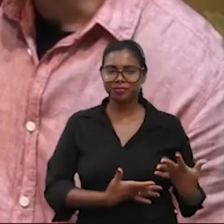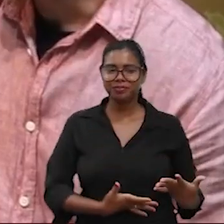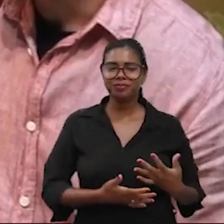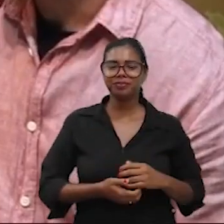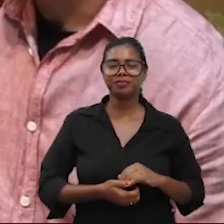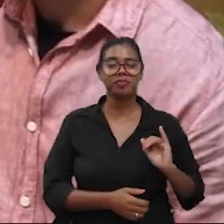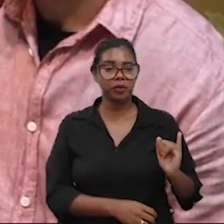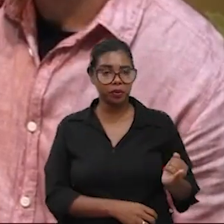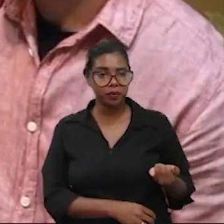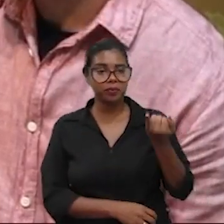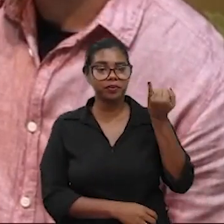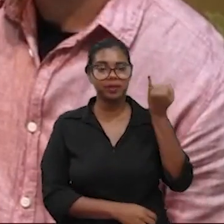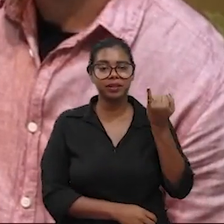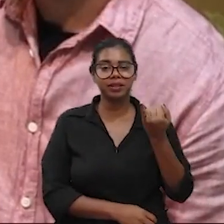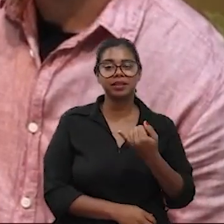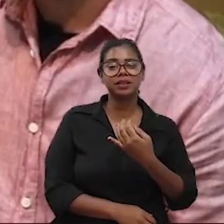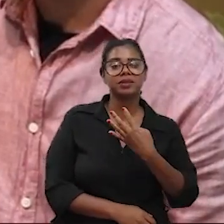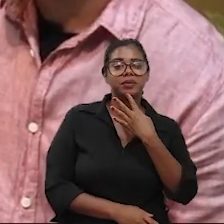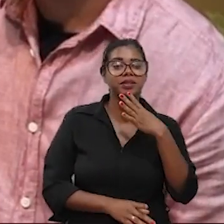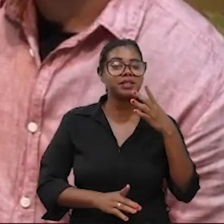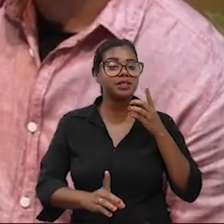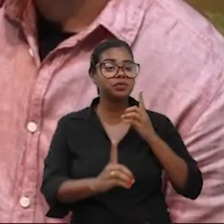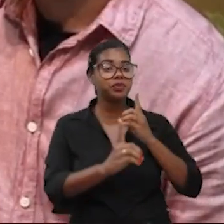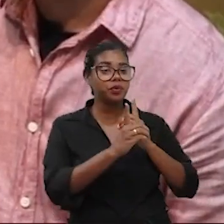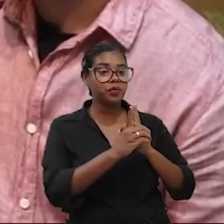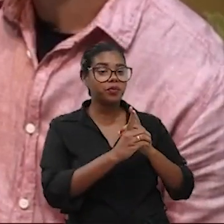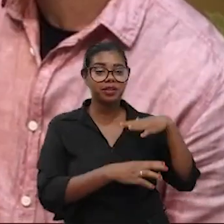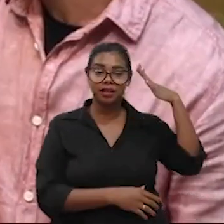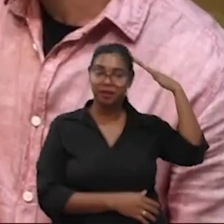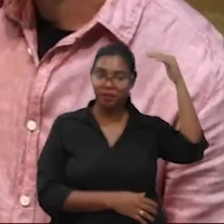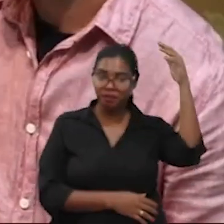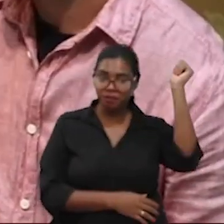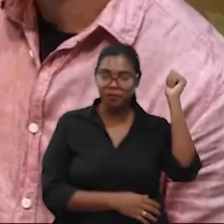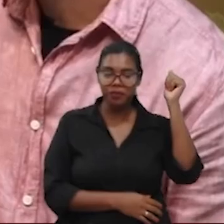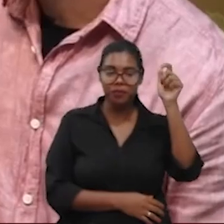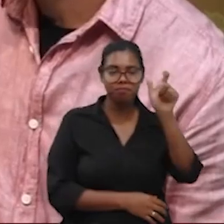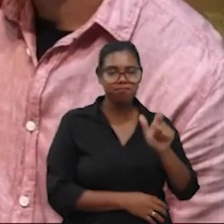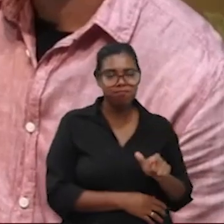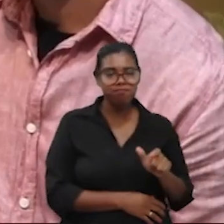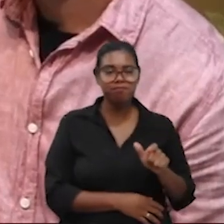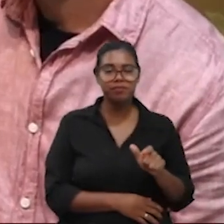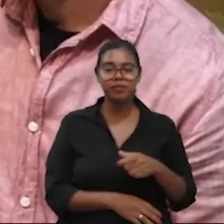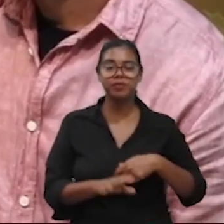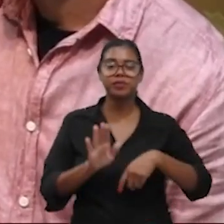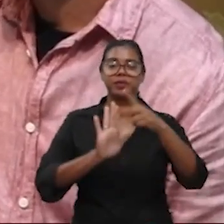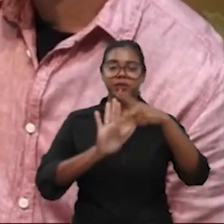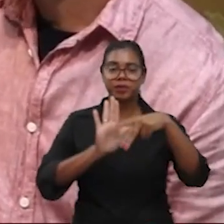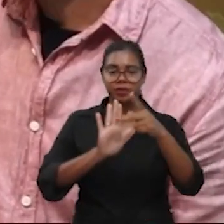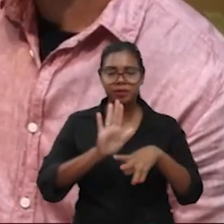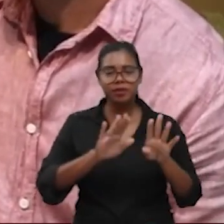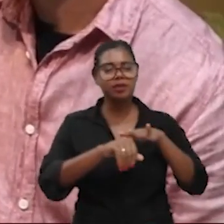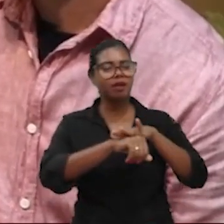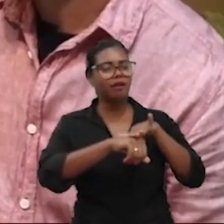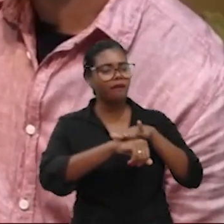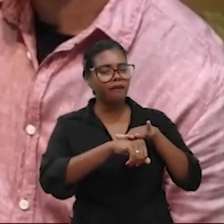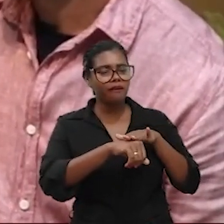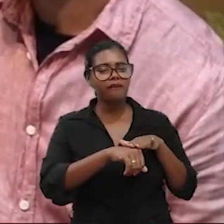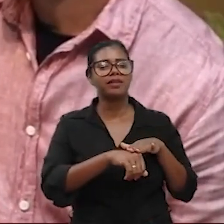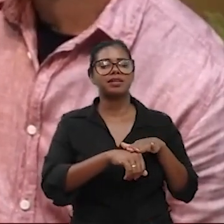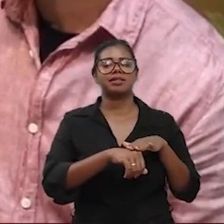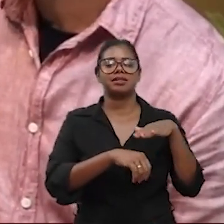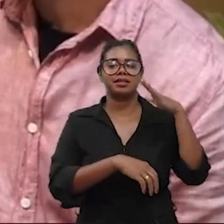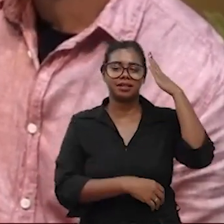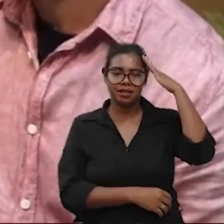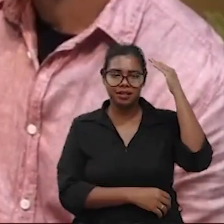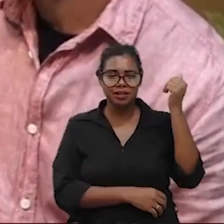oportunidade, inclusive, né, de encontrar os artistas, porque faz parte do projeto, né? Conversar sobre a